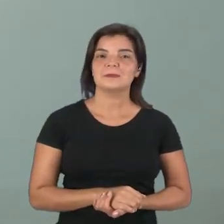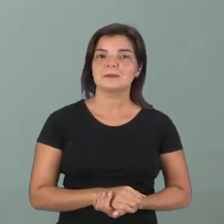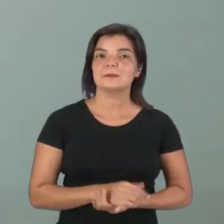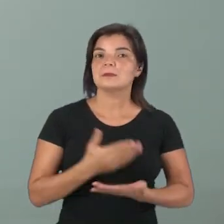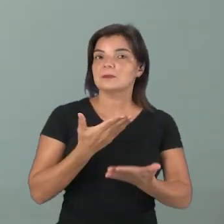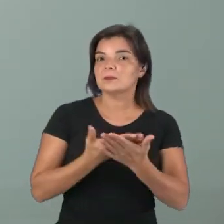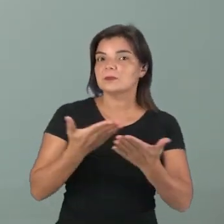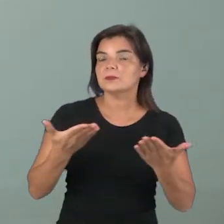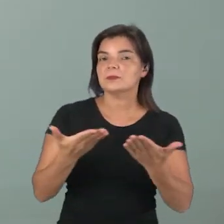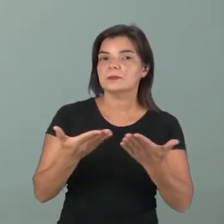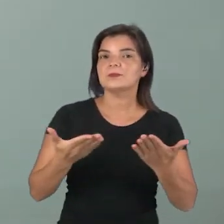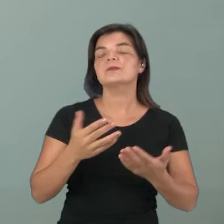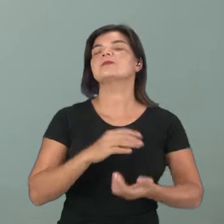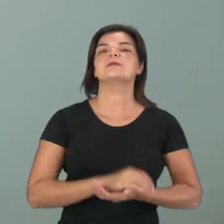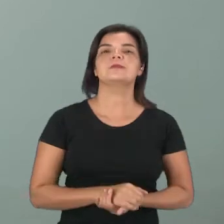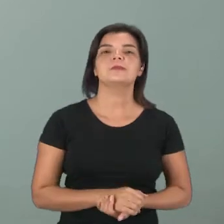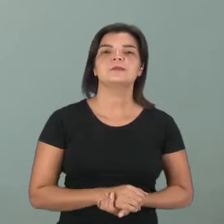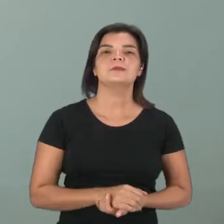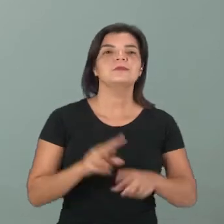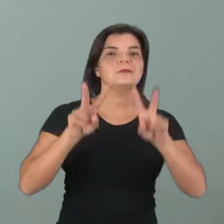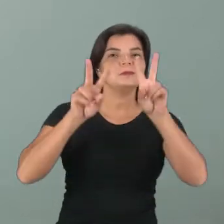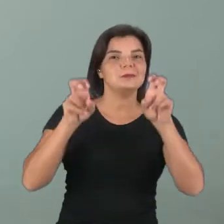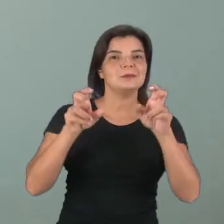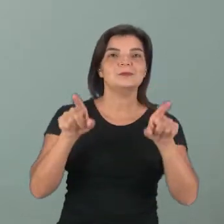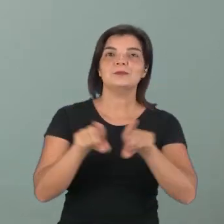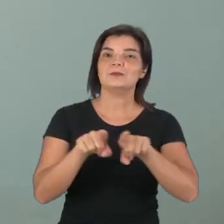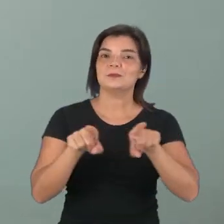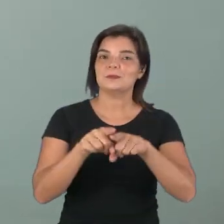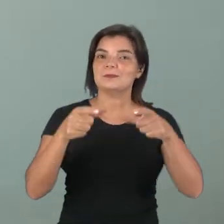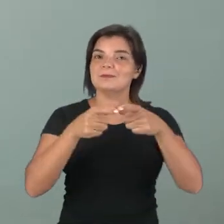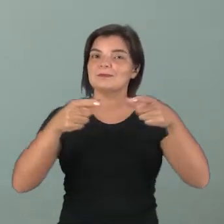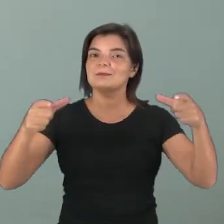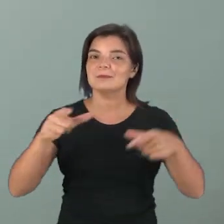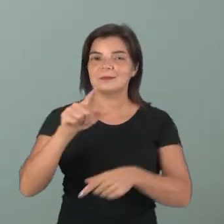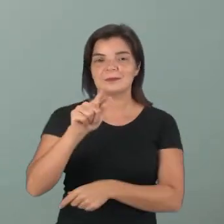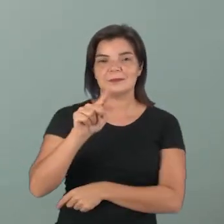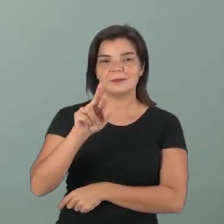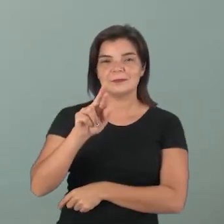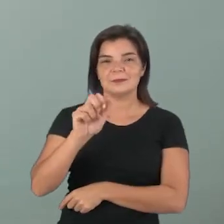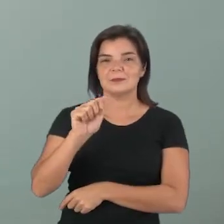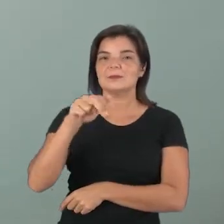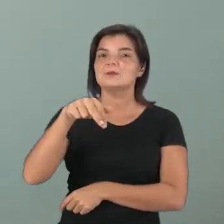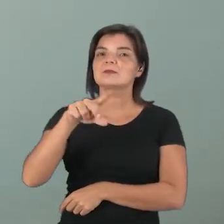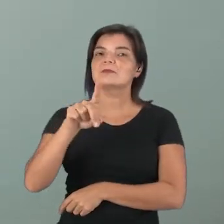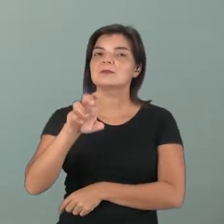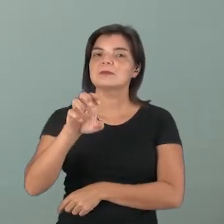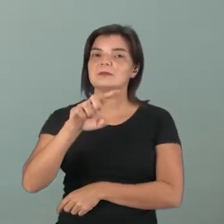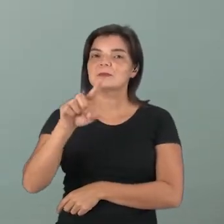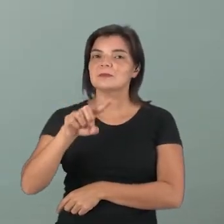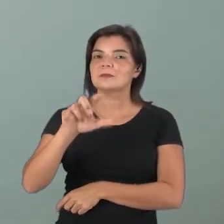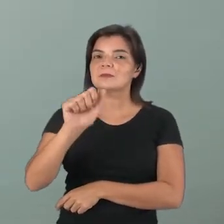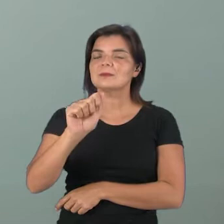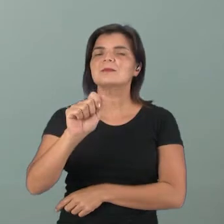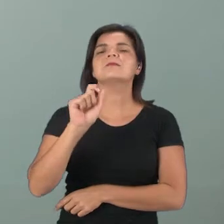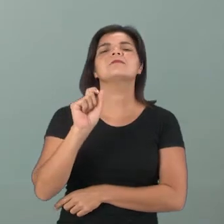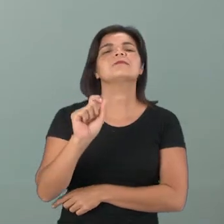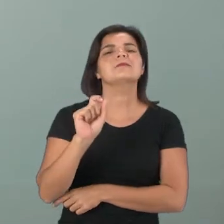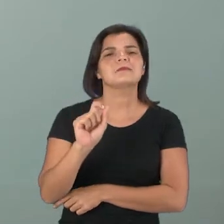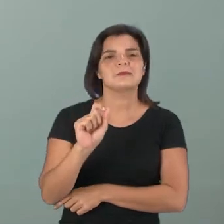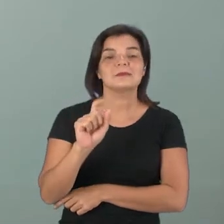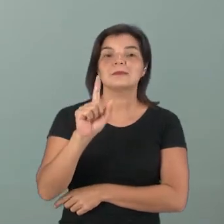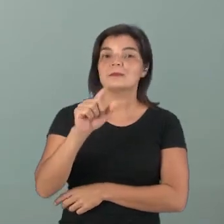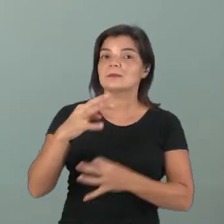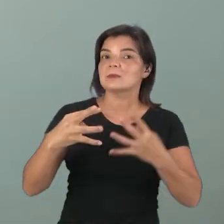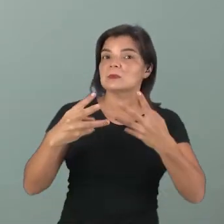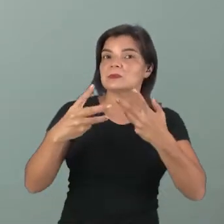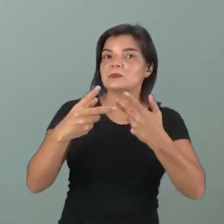A nossa aula de hoje é sobre grandezas. E o que é grandezas? Grandezas